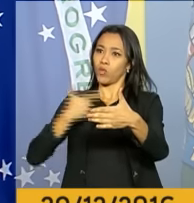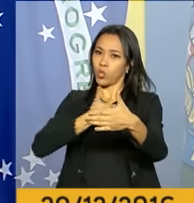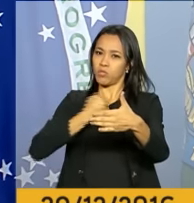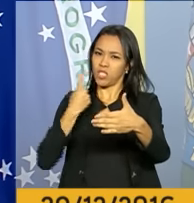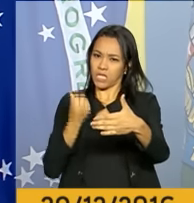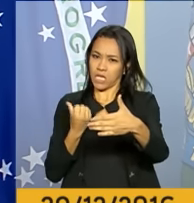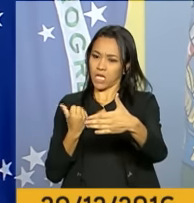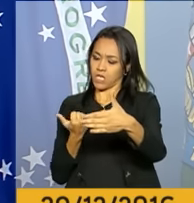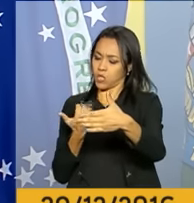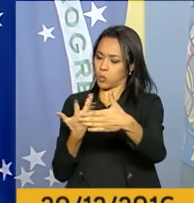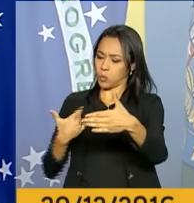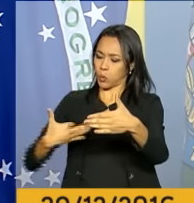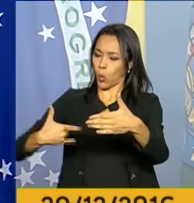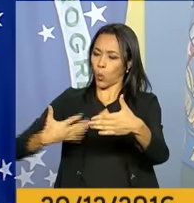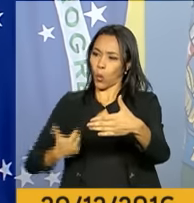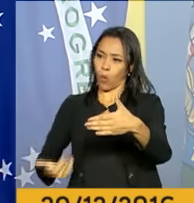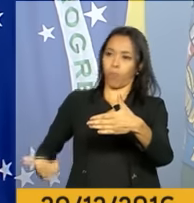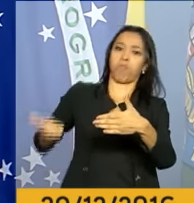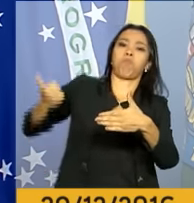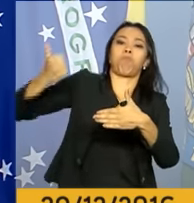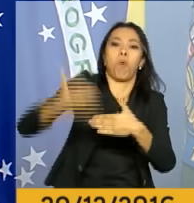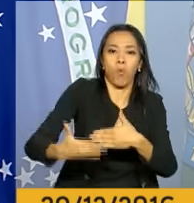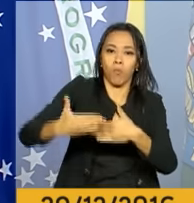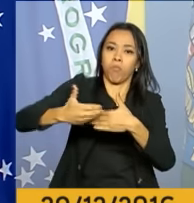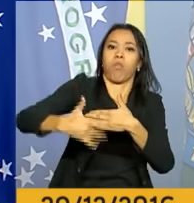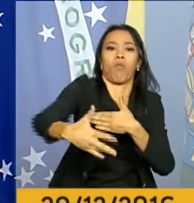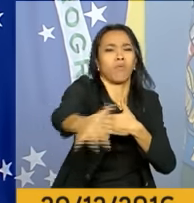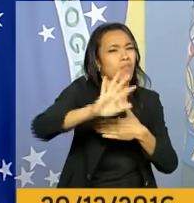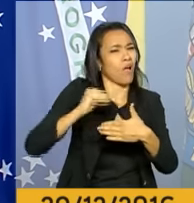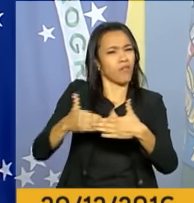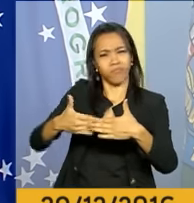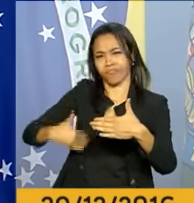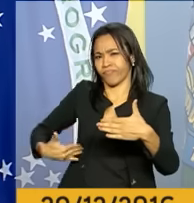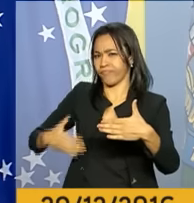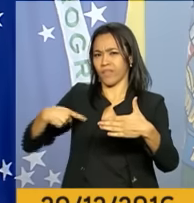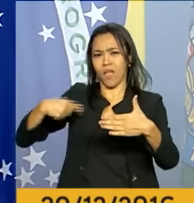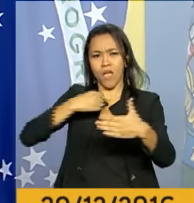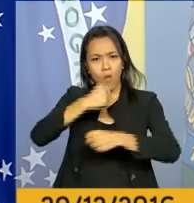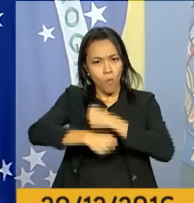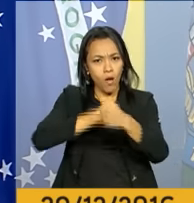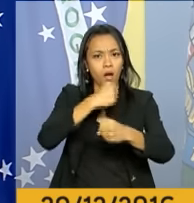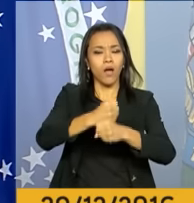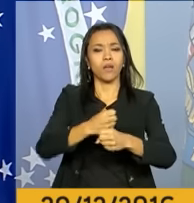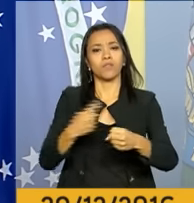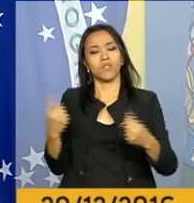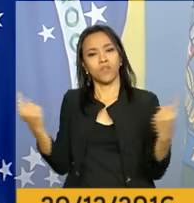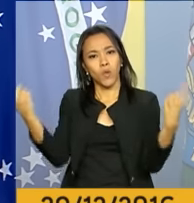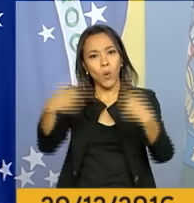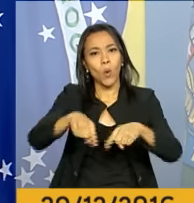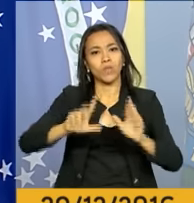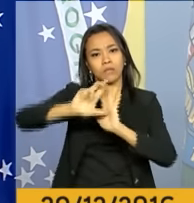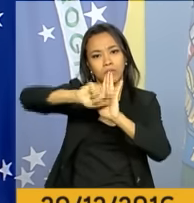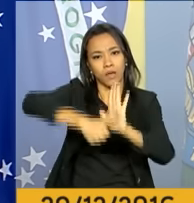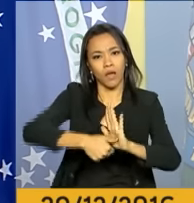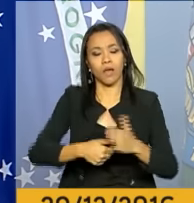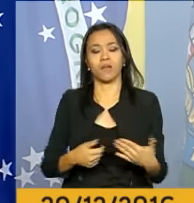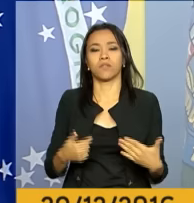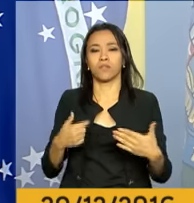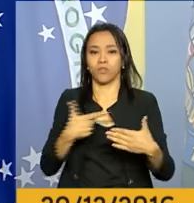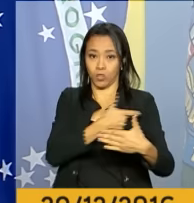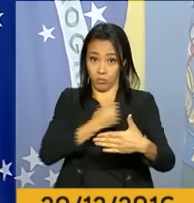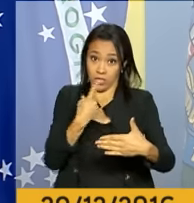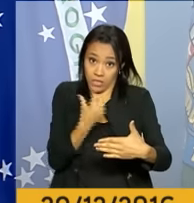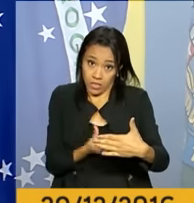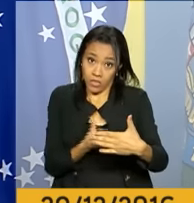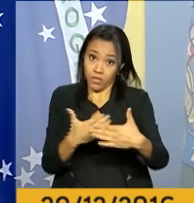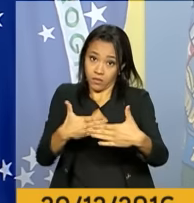2016 um ano em que nós combatemos a recessão é muito provável que ainda tenhamos que fazê-lo ainda no